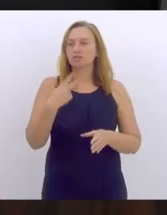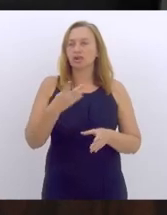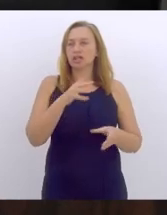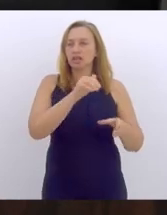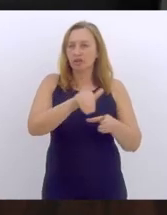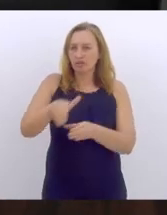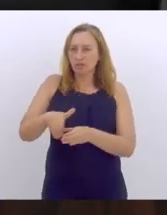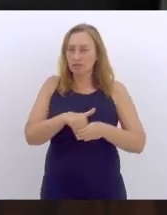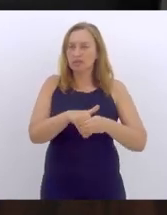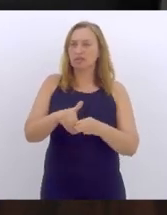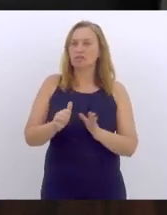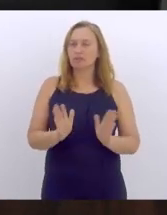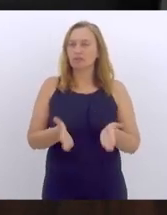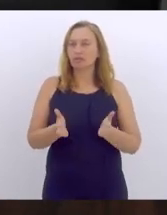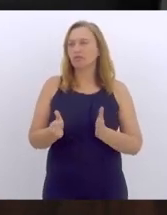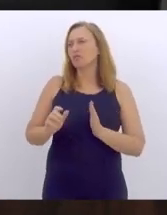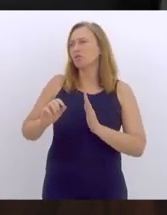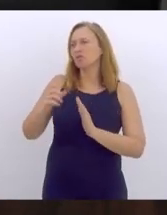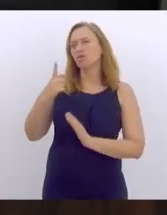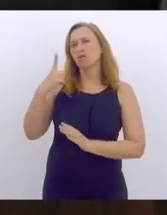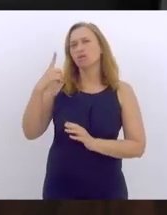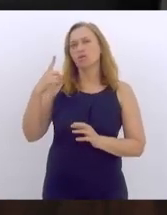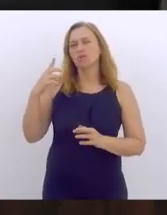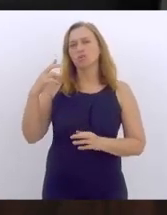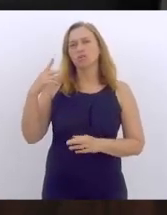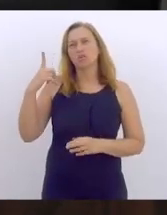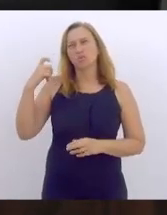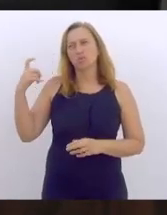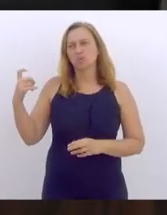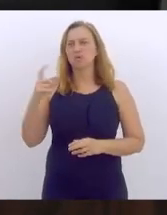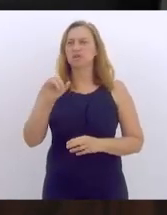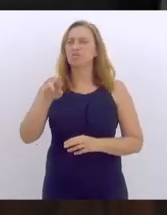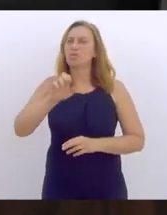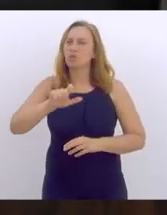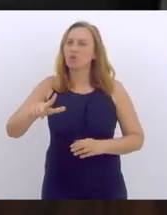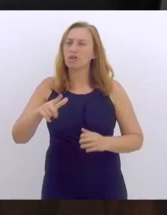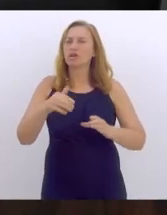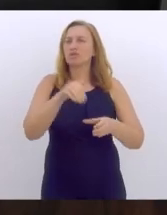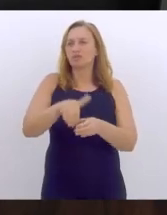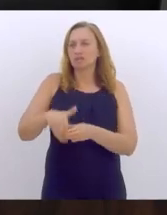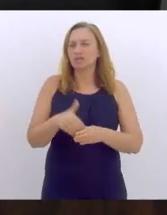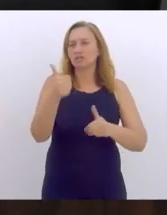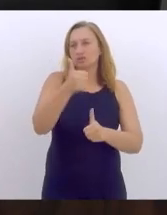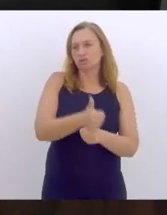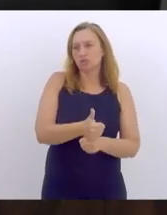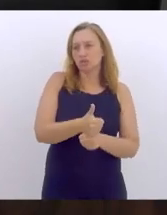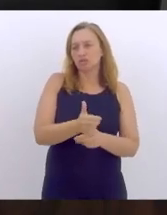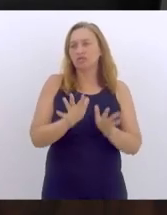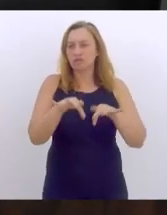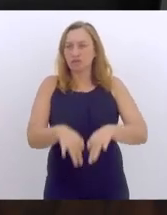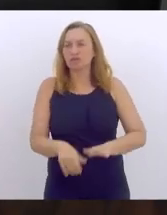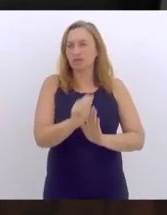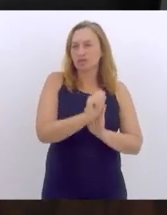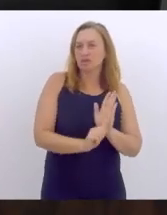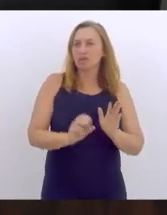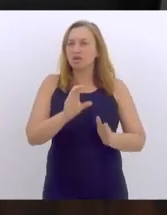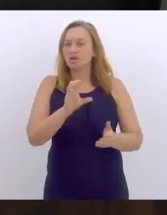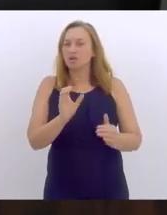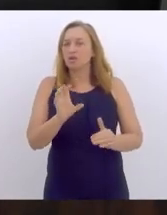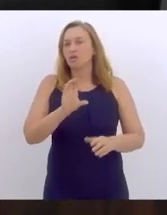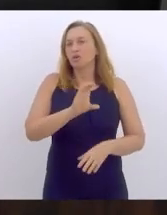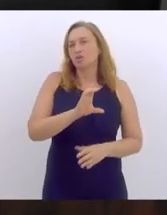votação. Fecha, por favor, o som, Samuel. Em votação, substitutivo com forma final de redação da Comissão de Constituição e